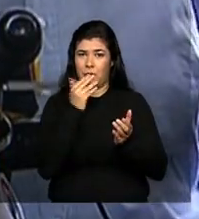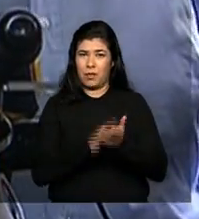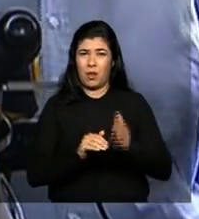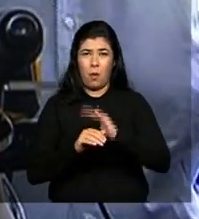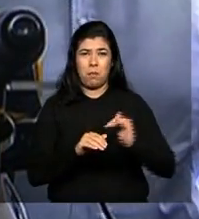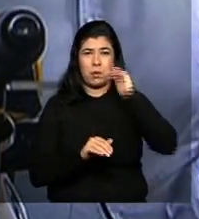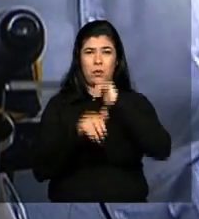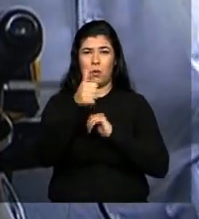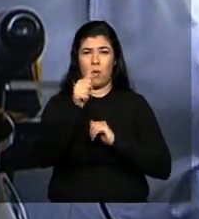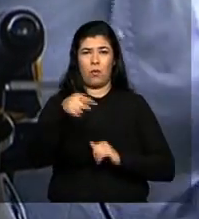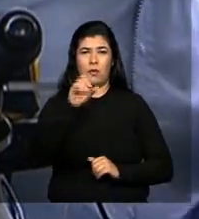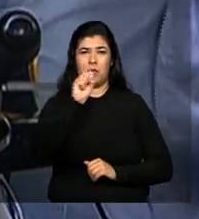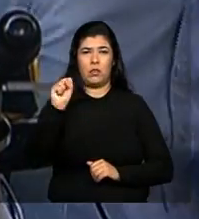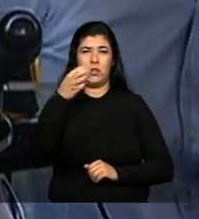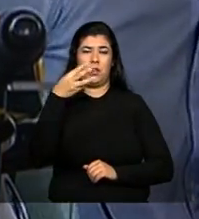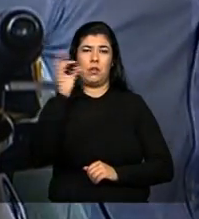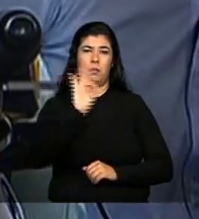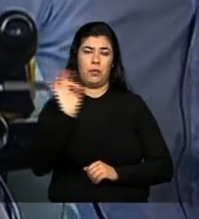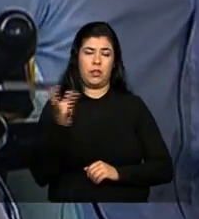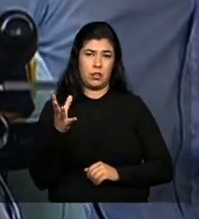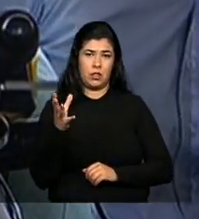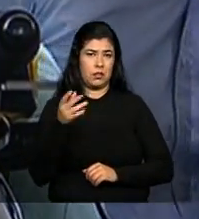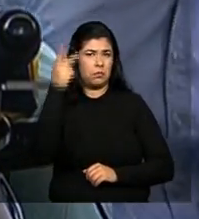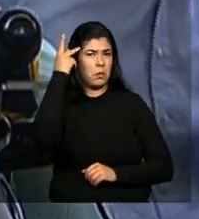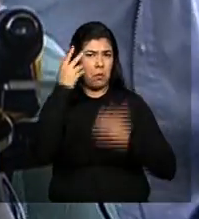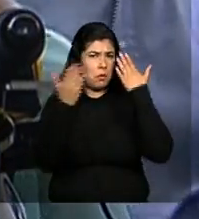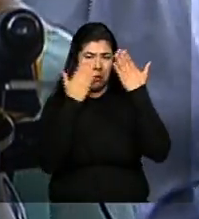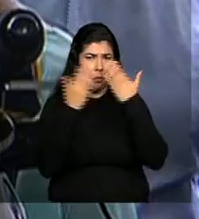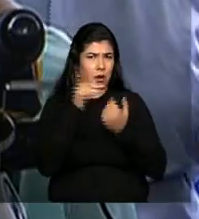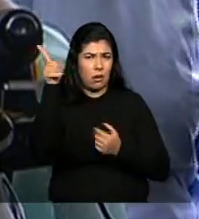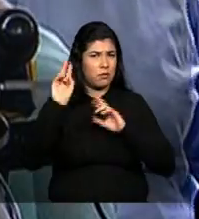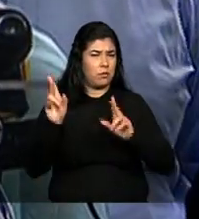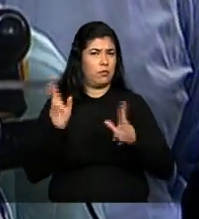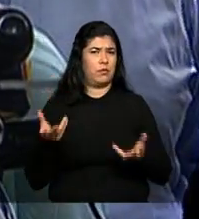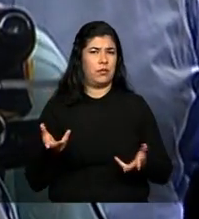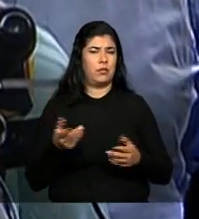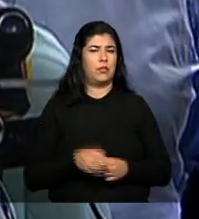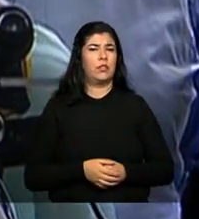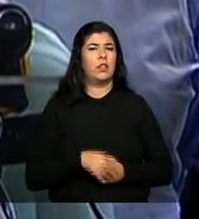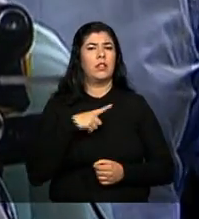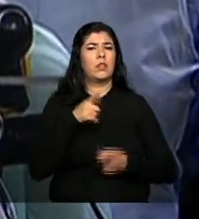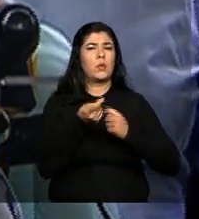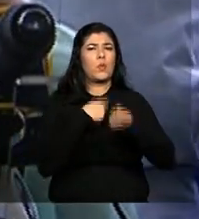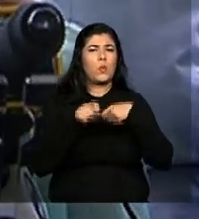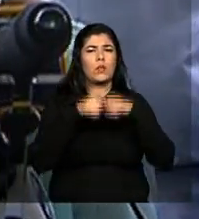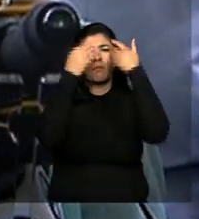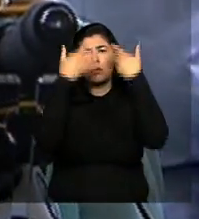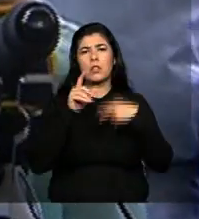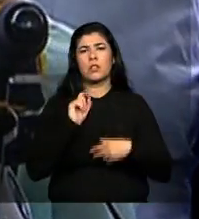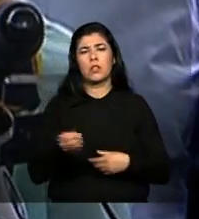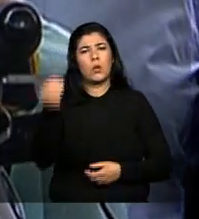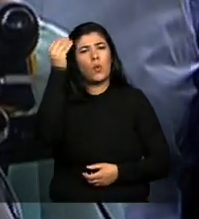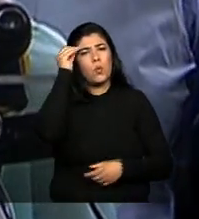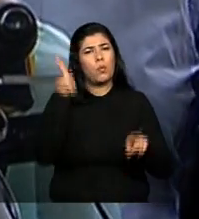Um aumento foi maior, por exemplo, que São Paulo. Como a senhora... Isso sempre acontece, você sabe, que ao longo do tempo... Os economistas dizem que culpa